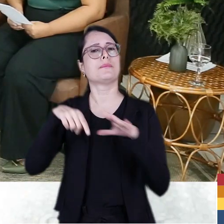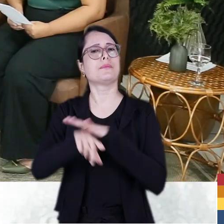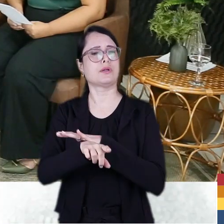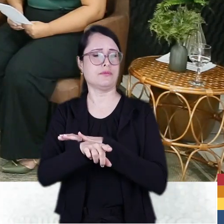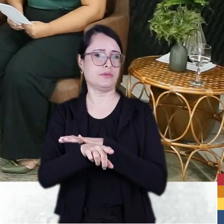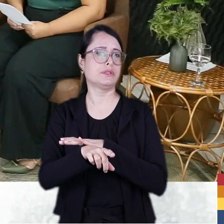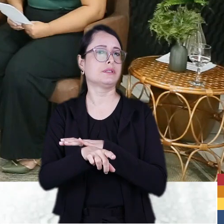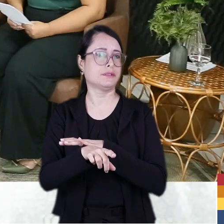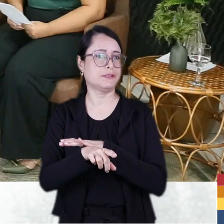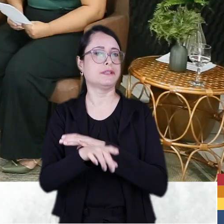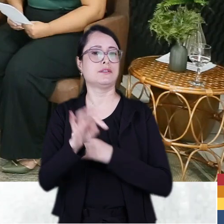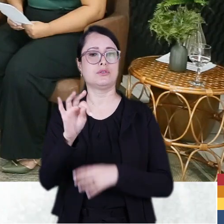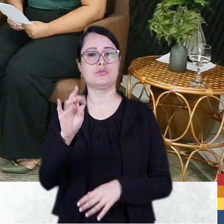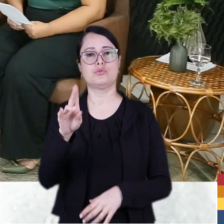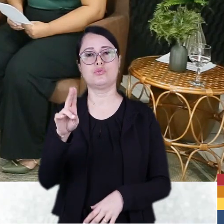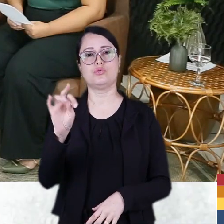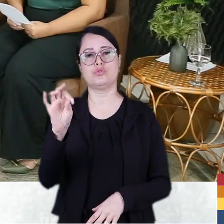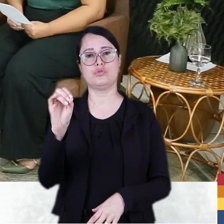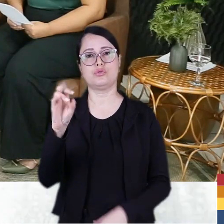professores nessa escolha.